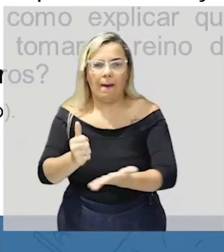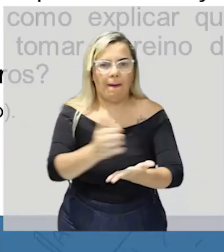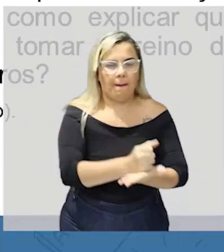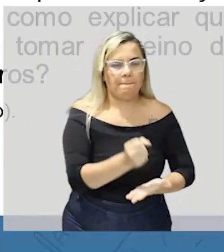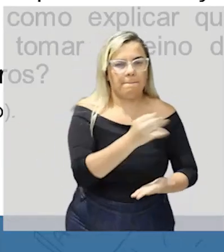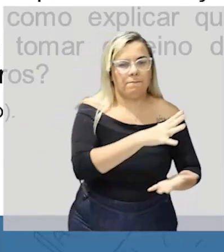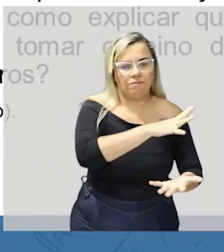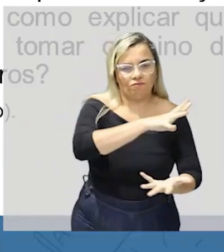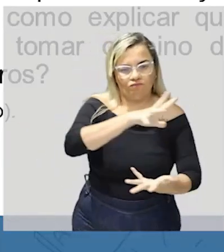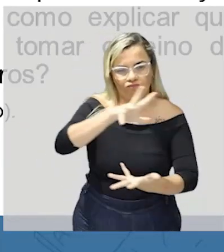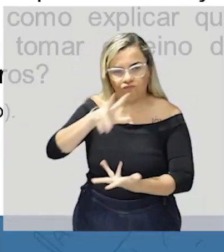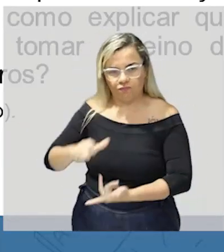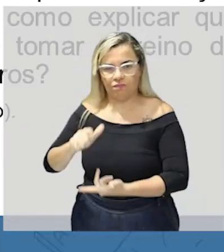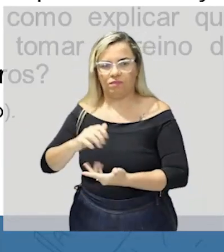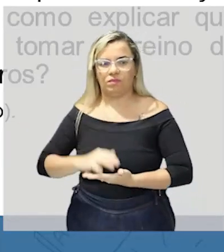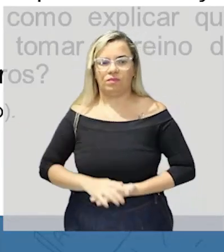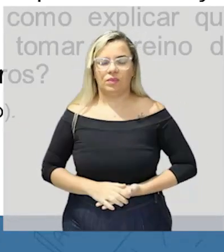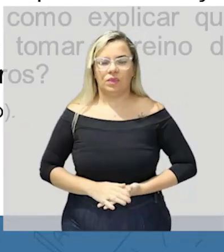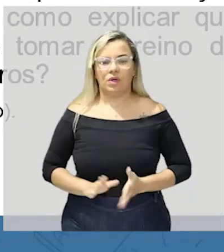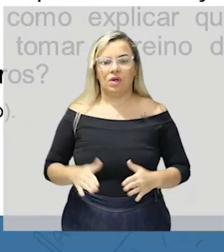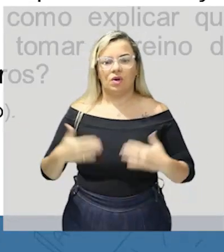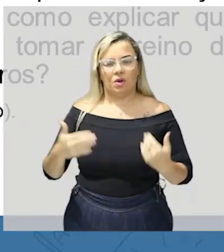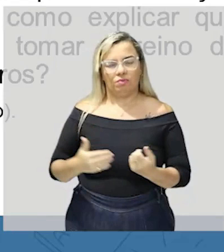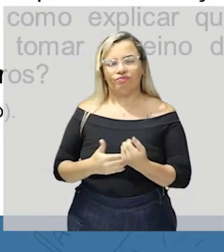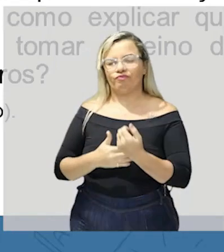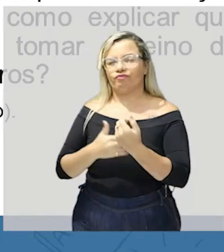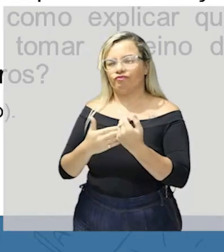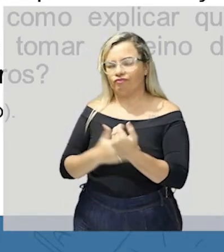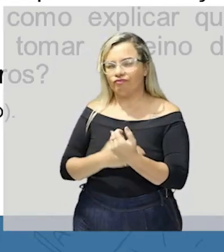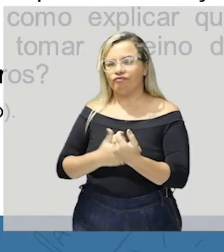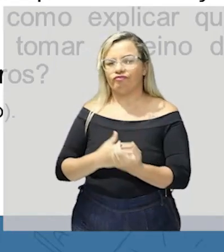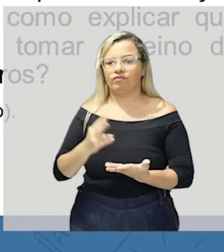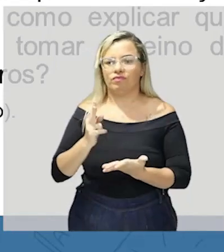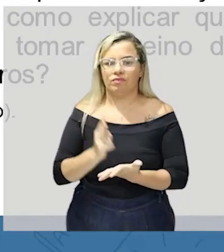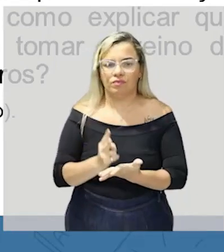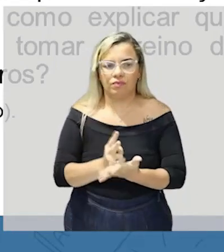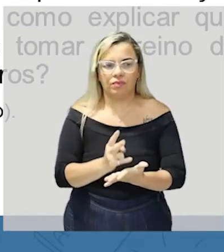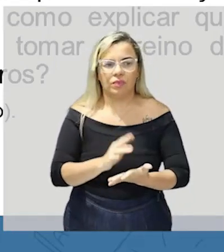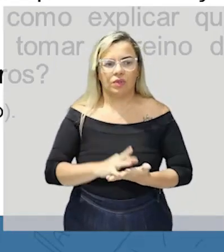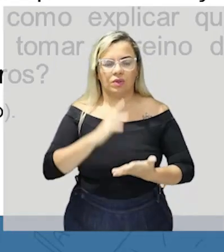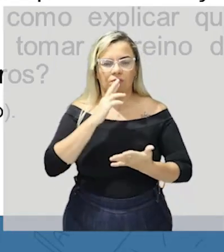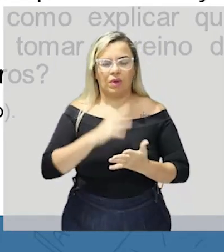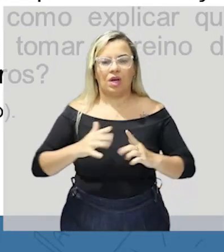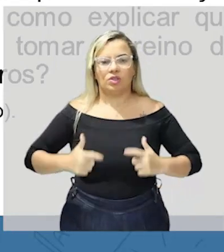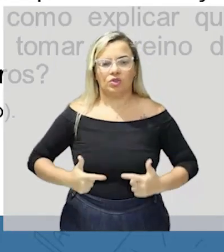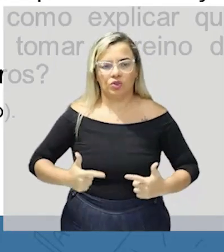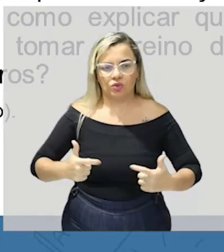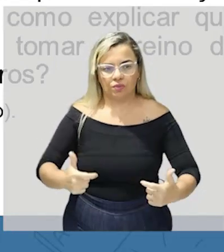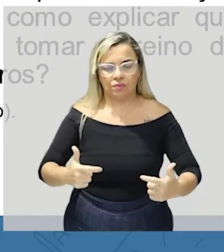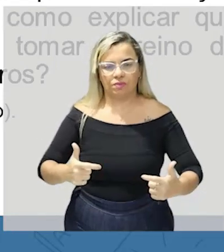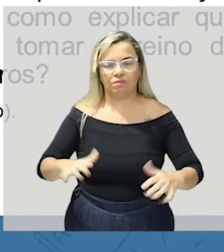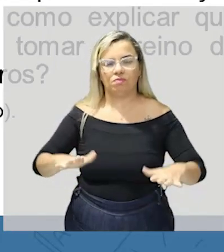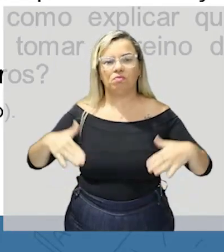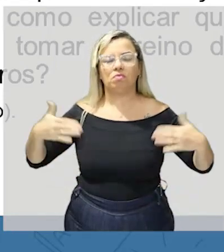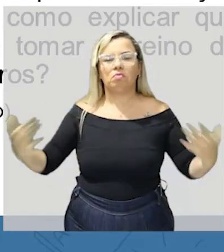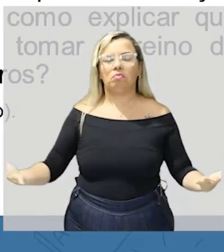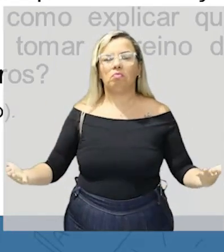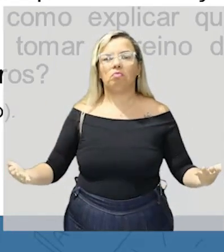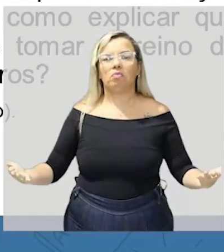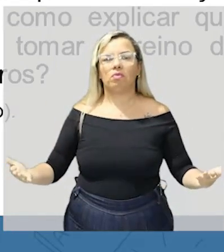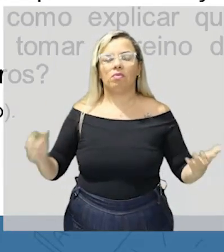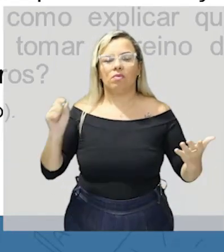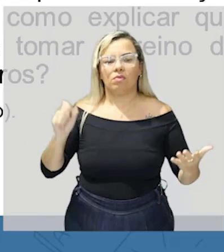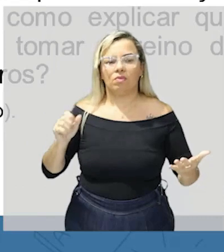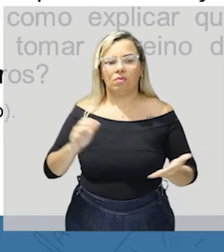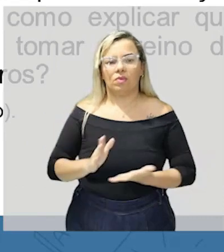mundo. E o mistério continua. O resultado do combate. Porque nessa